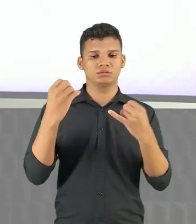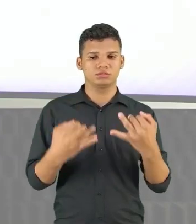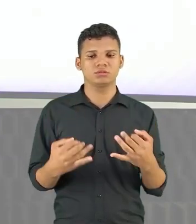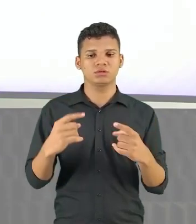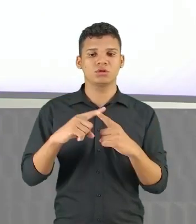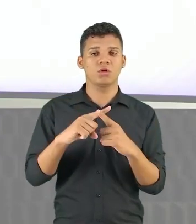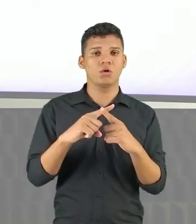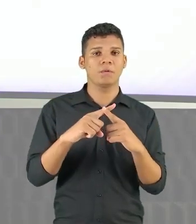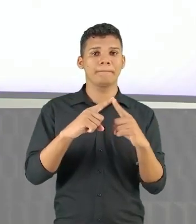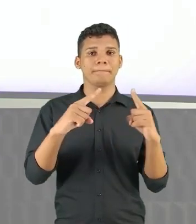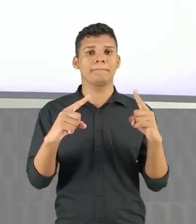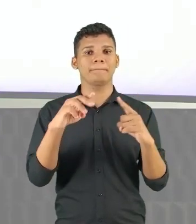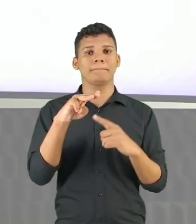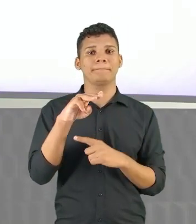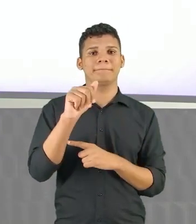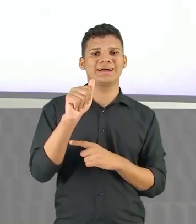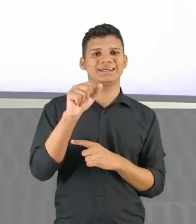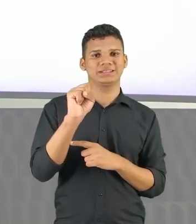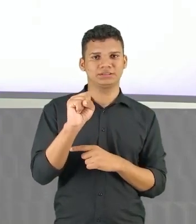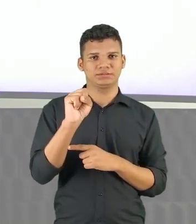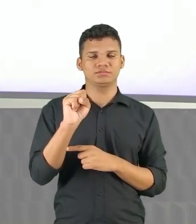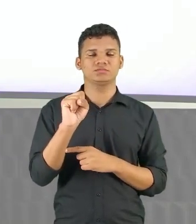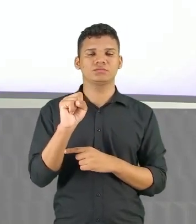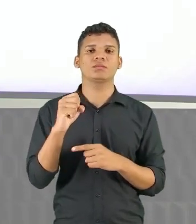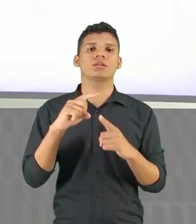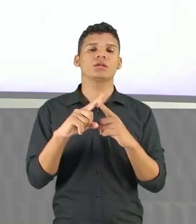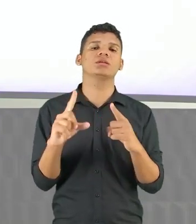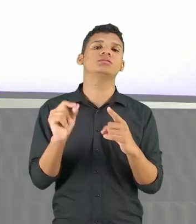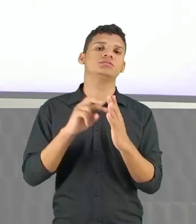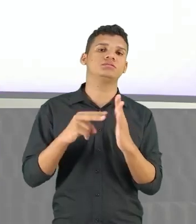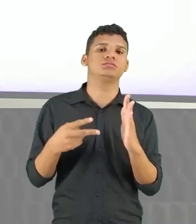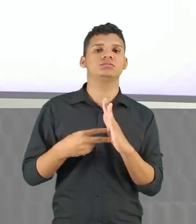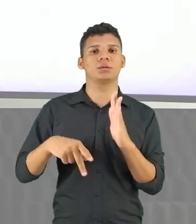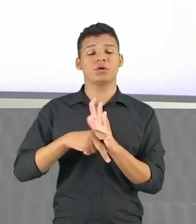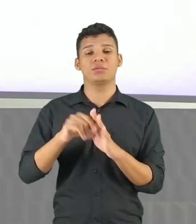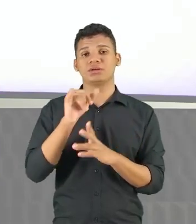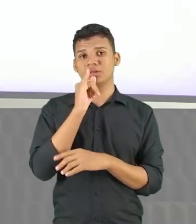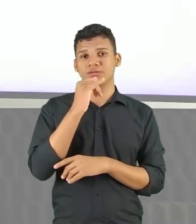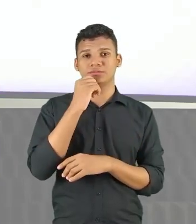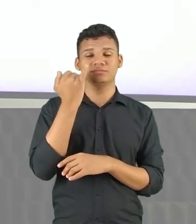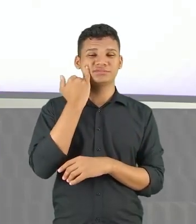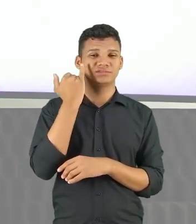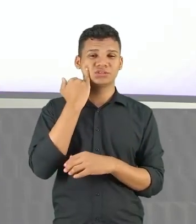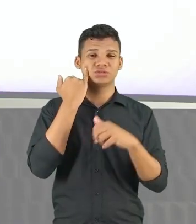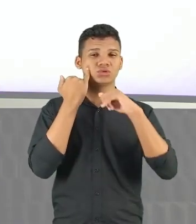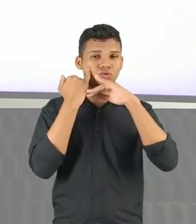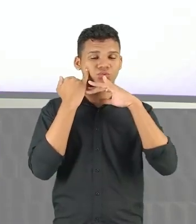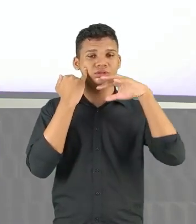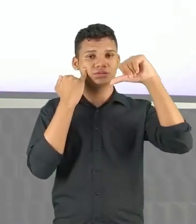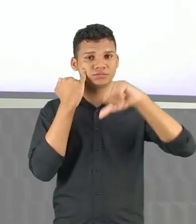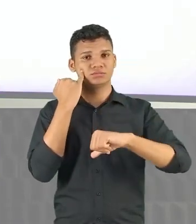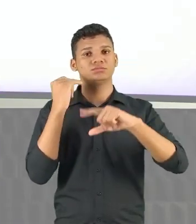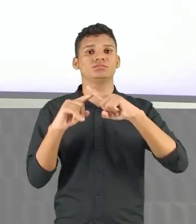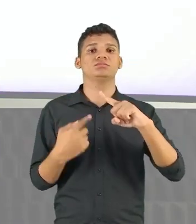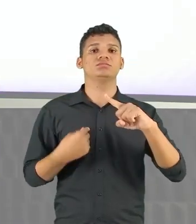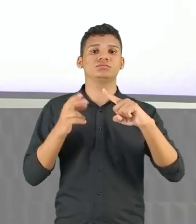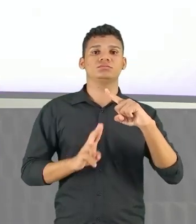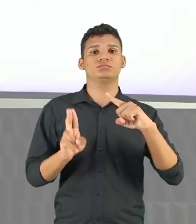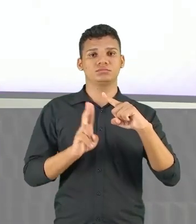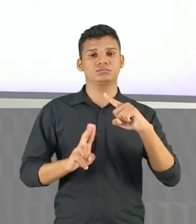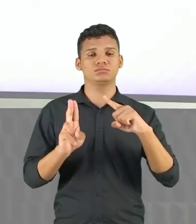da expectativa ao final. Então, a princípio, a gente tem uma ideia, quando ele vem falando da preguiça, como algo negativo, e quando ele usa essa conjunção